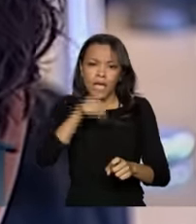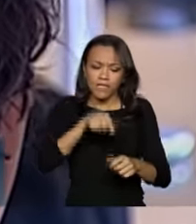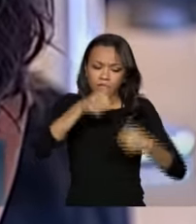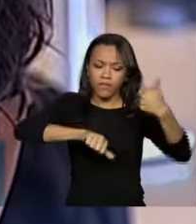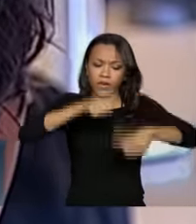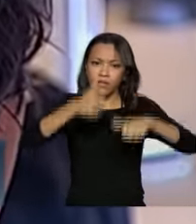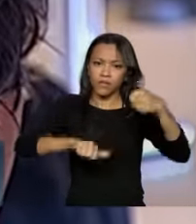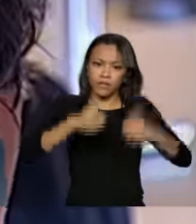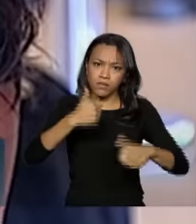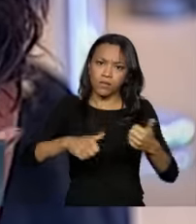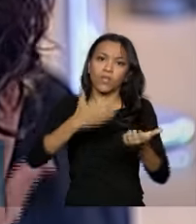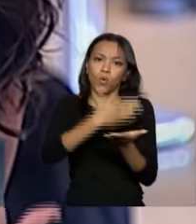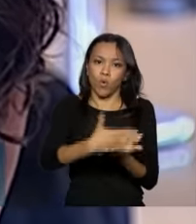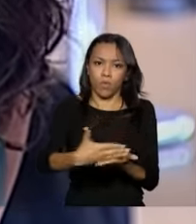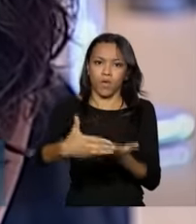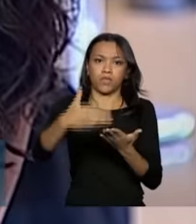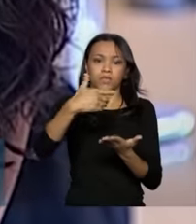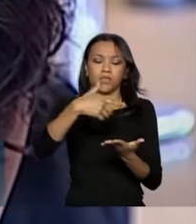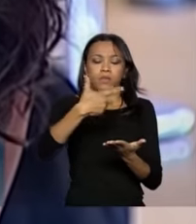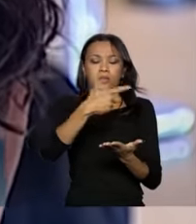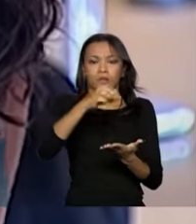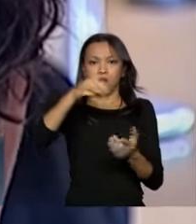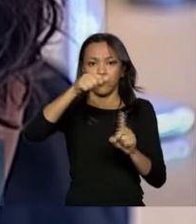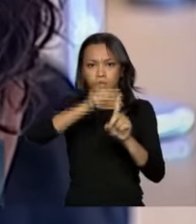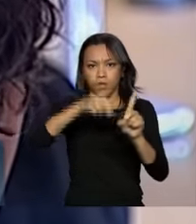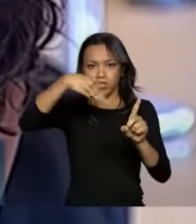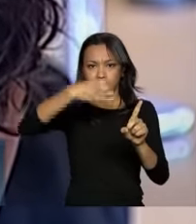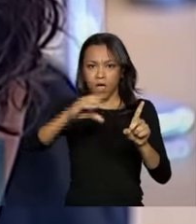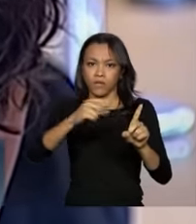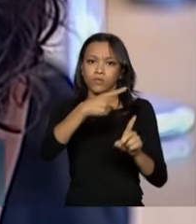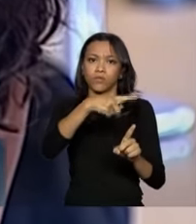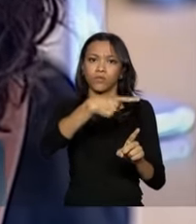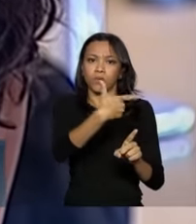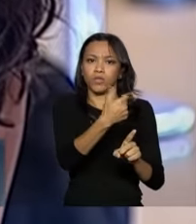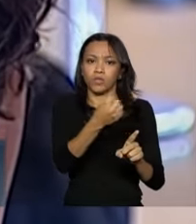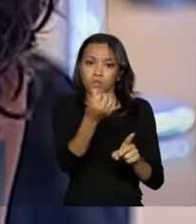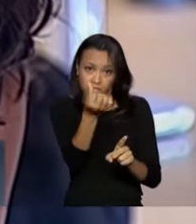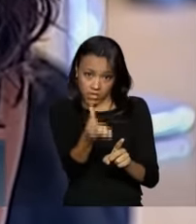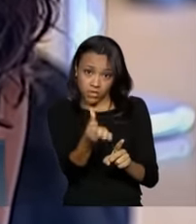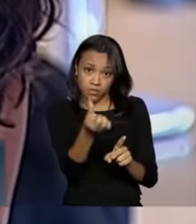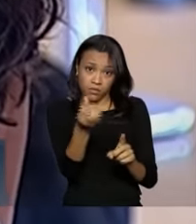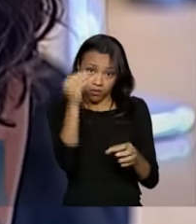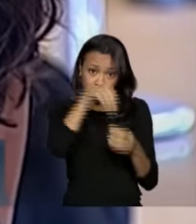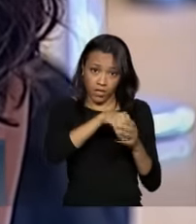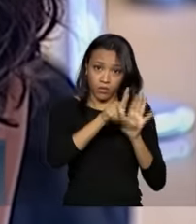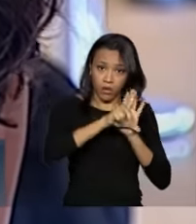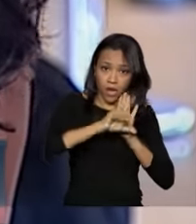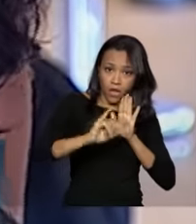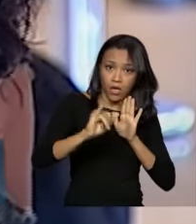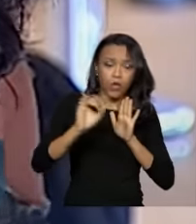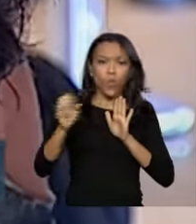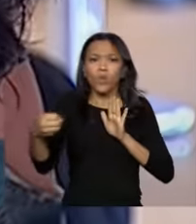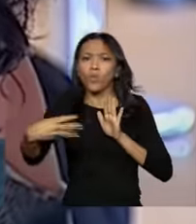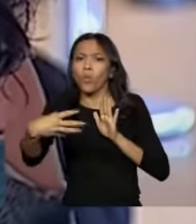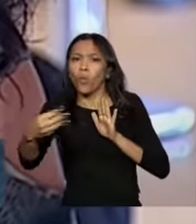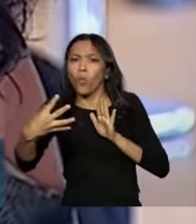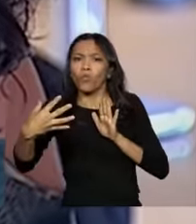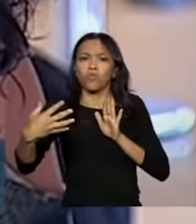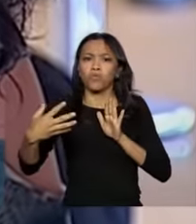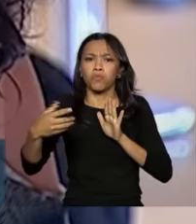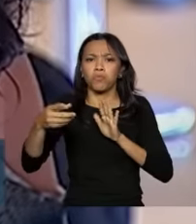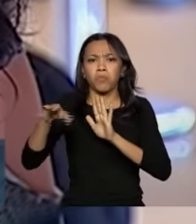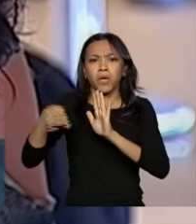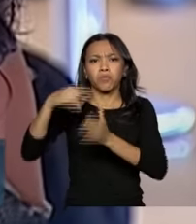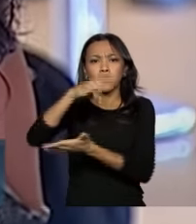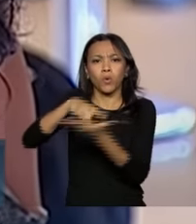março de 2016, é uma coisa que já está prevista na lei ou é uma novidade, uma resolução